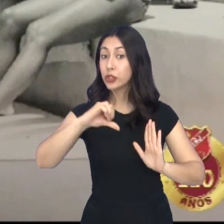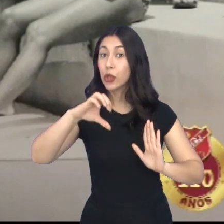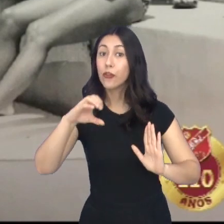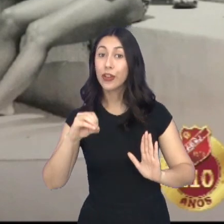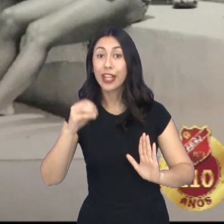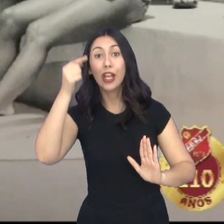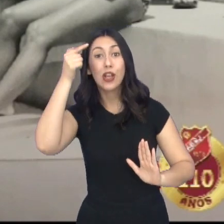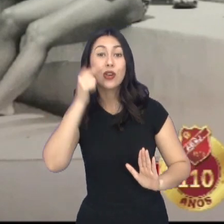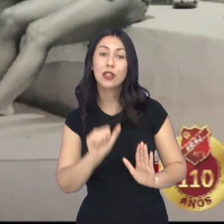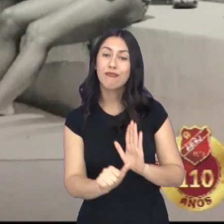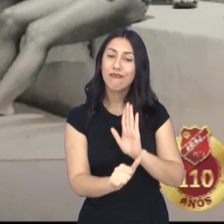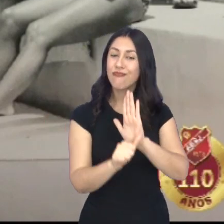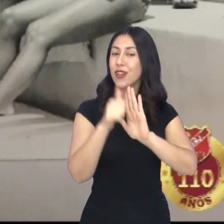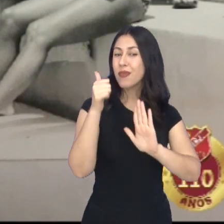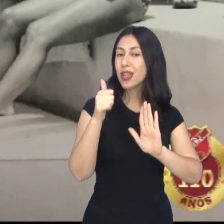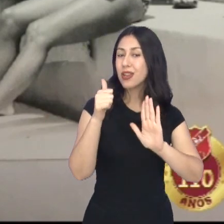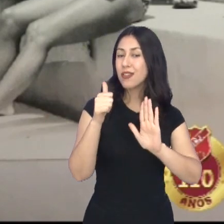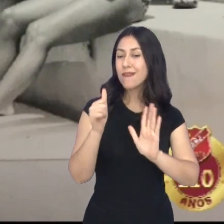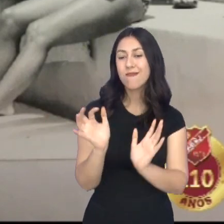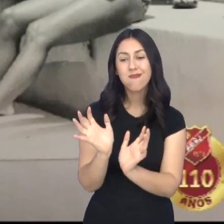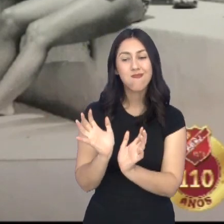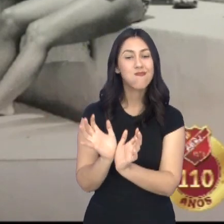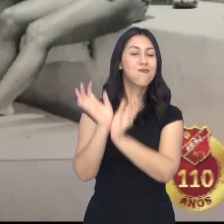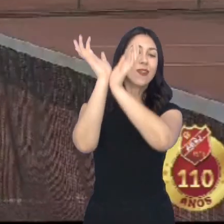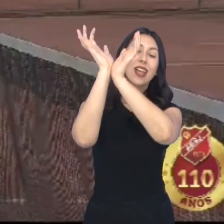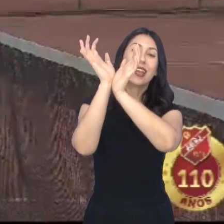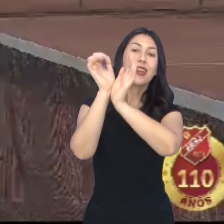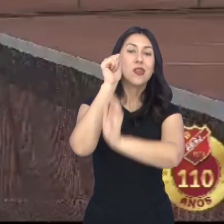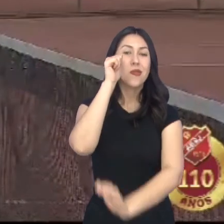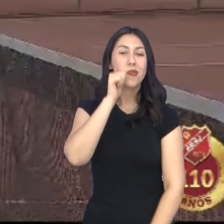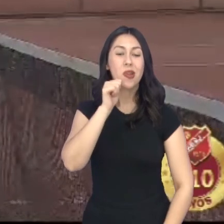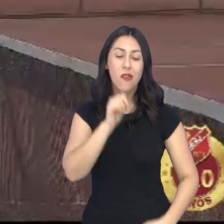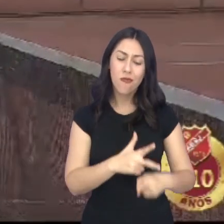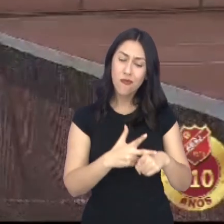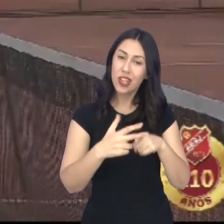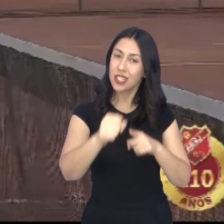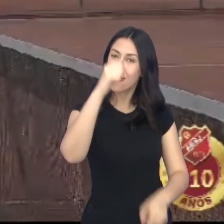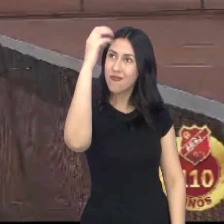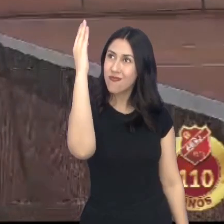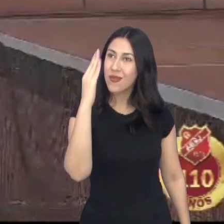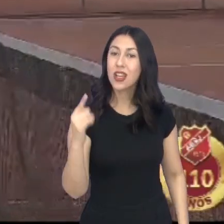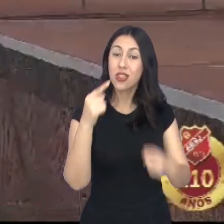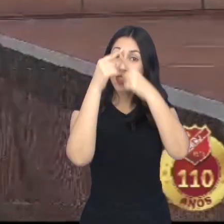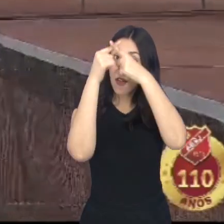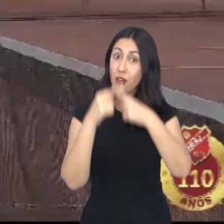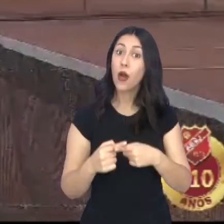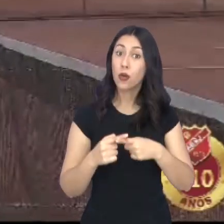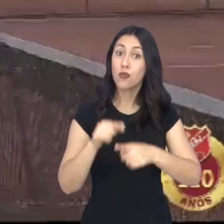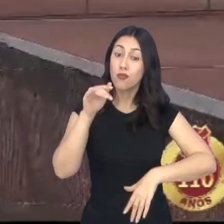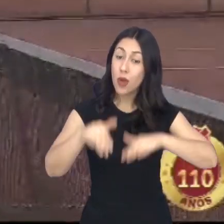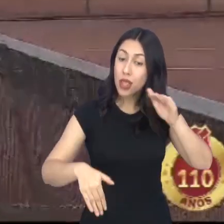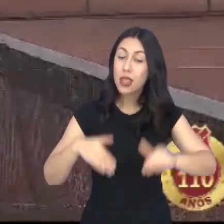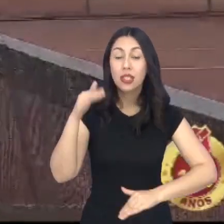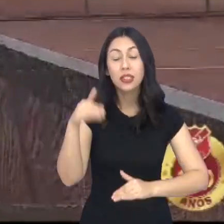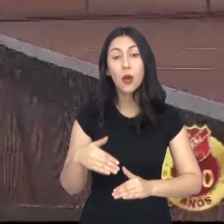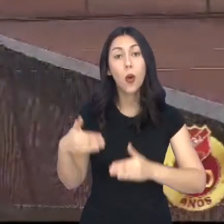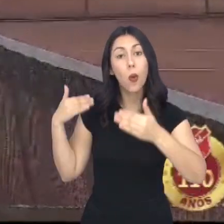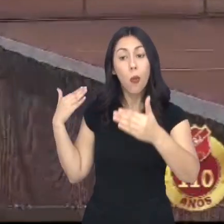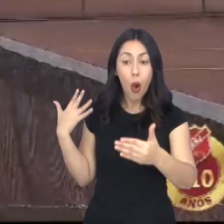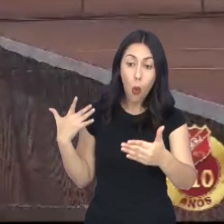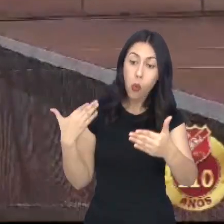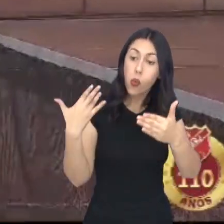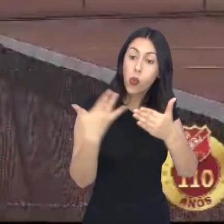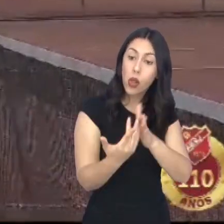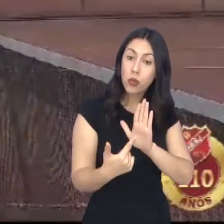pela primeira vez o título de campeã brasileira de natação. Nas décadas seguintes, até hoje, nosso clube vem se destacando como